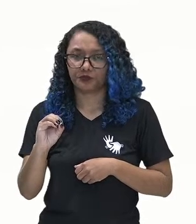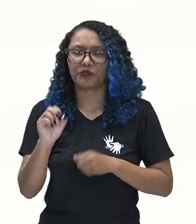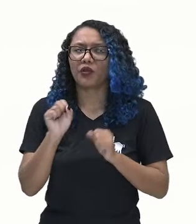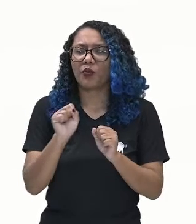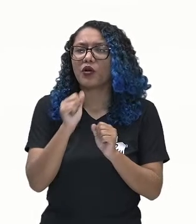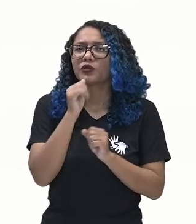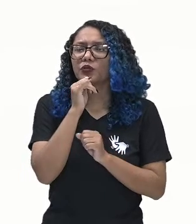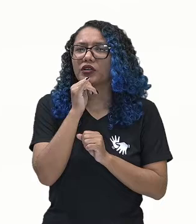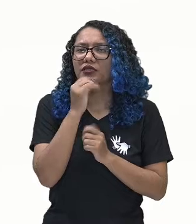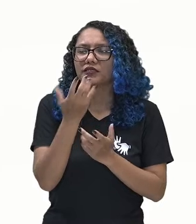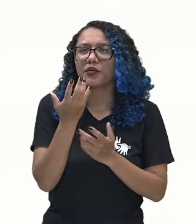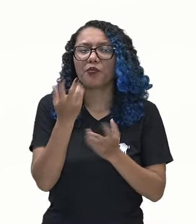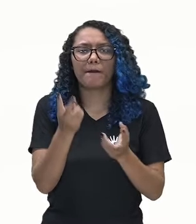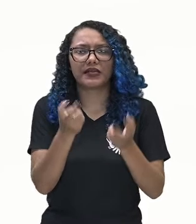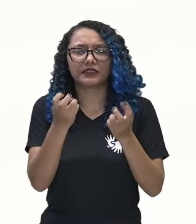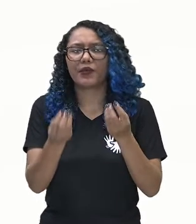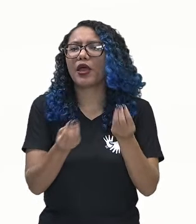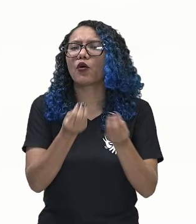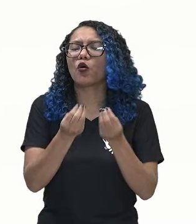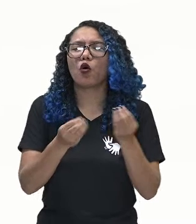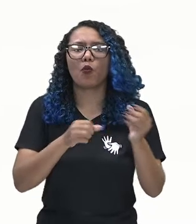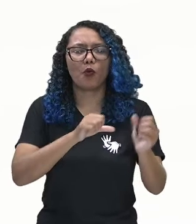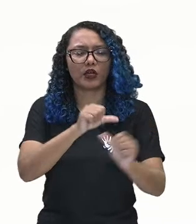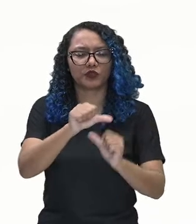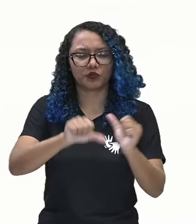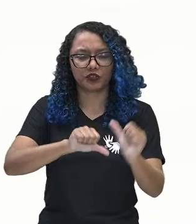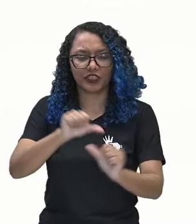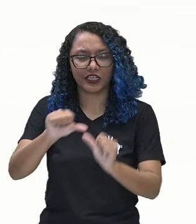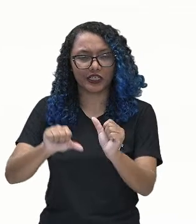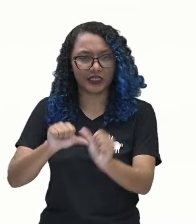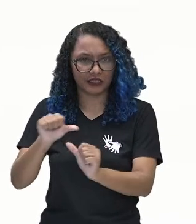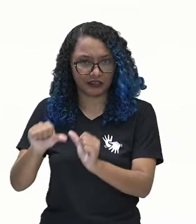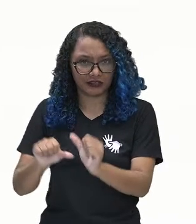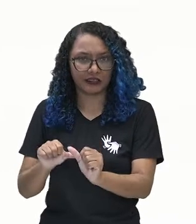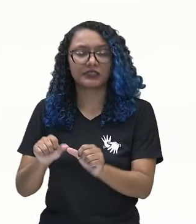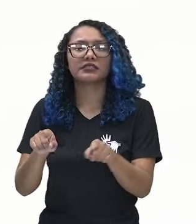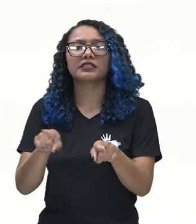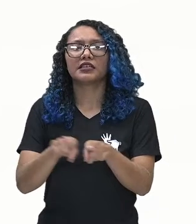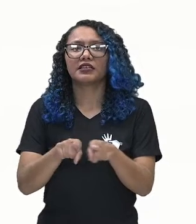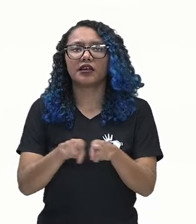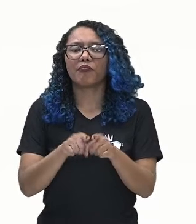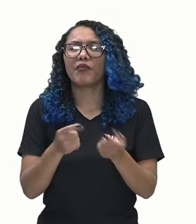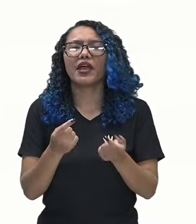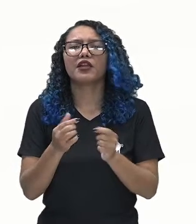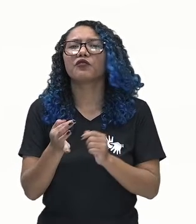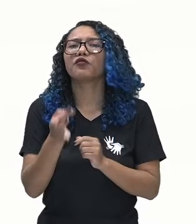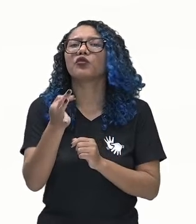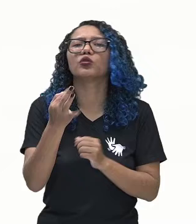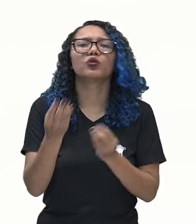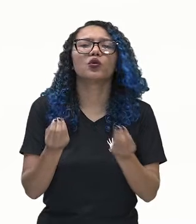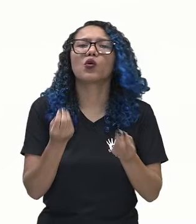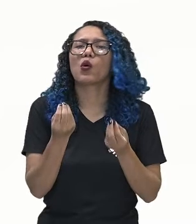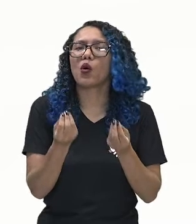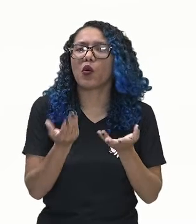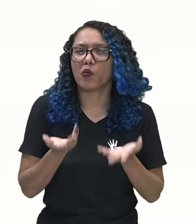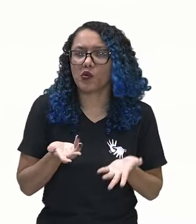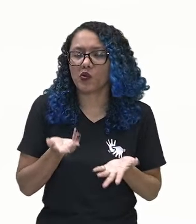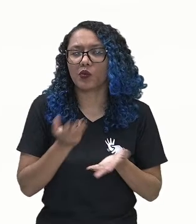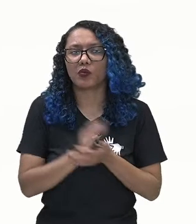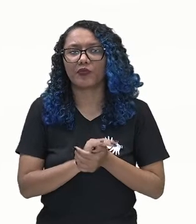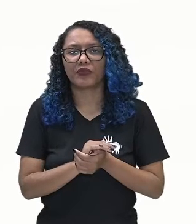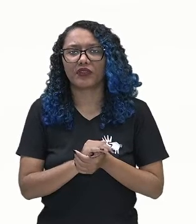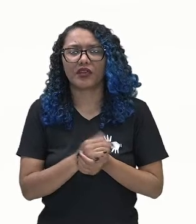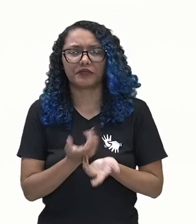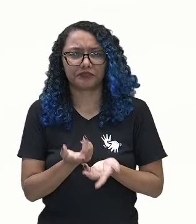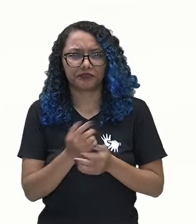exemplo, as mudanças que ocorreram e compreender também o que vai acontecer. Nós vimos ali inicialmente a